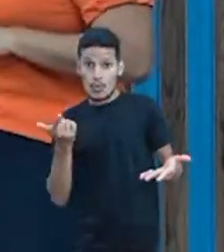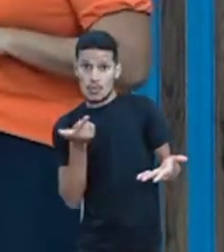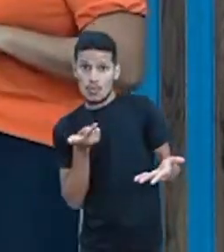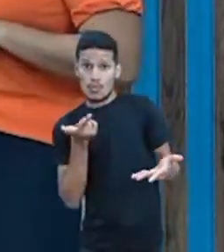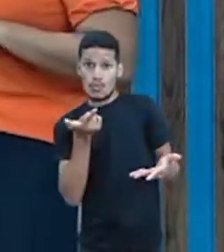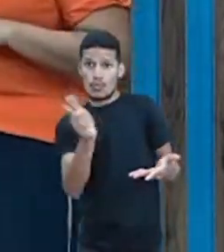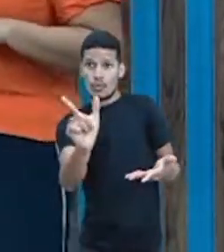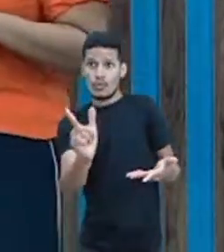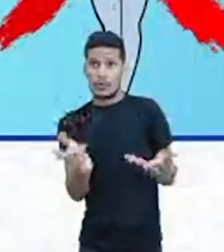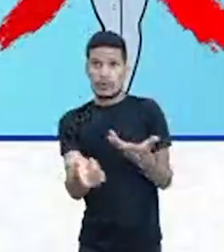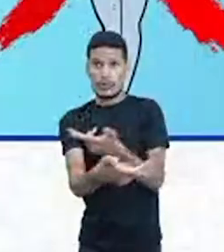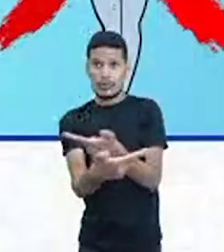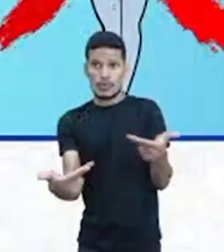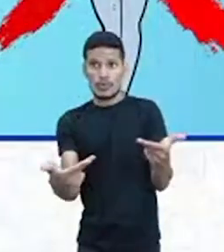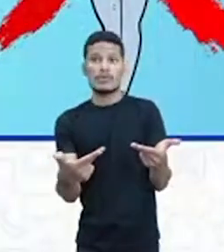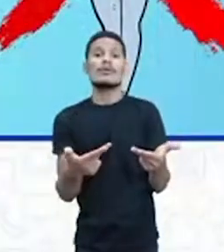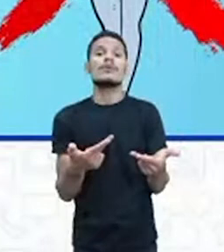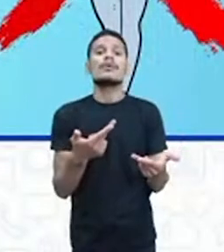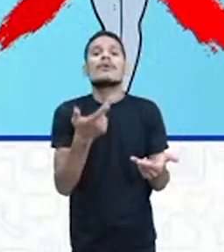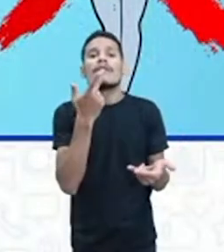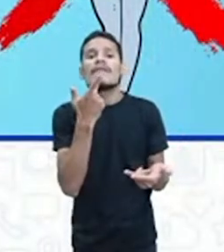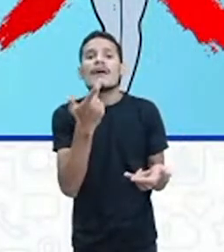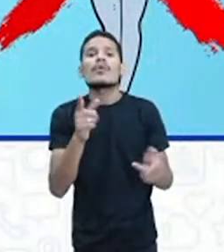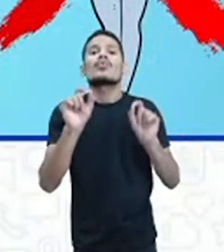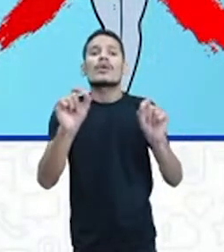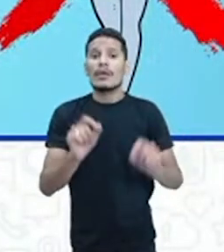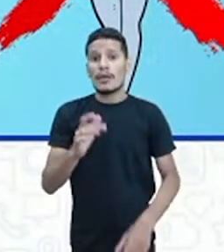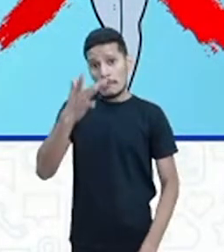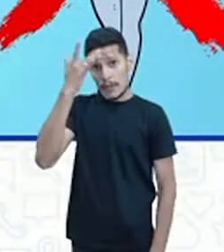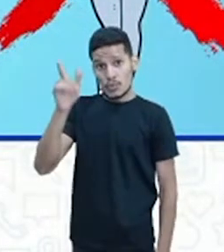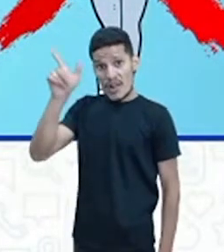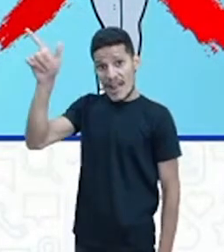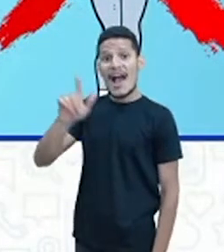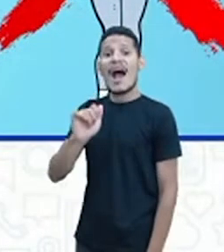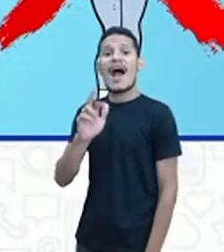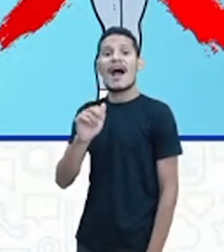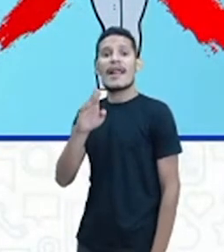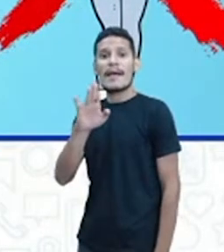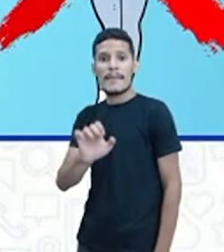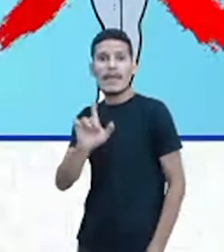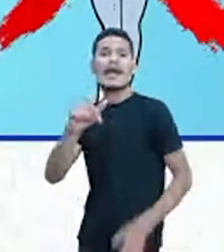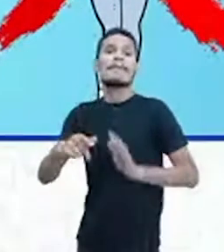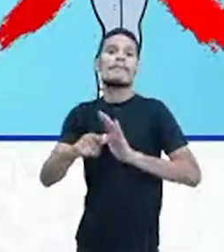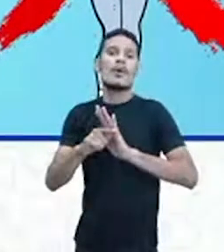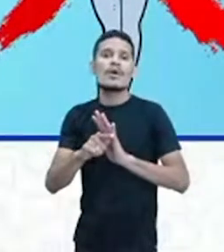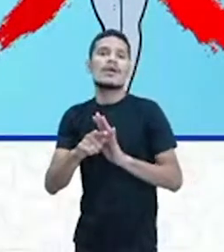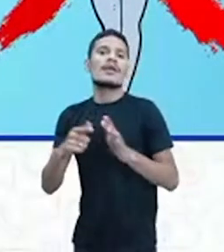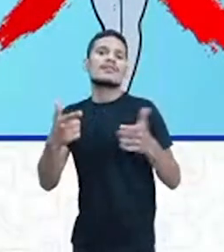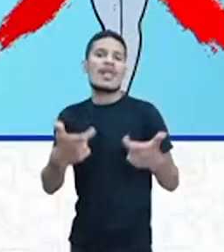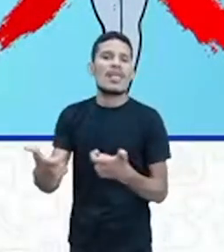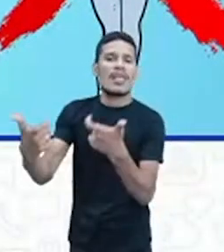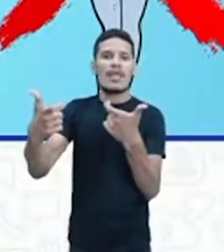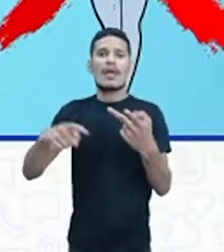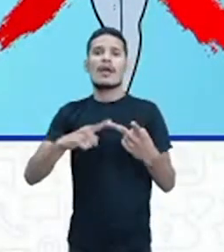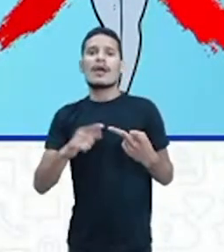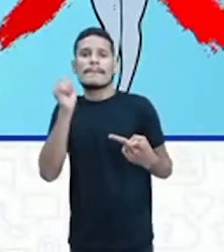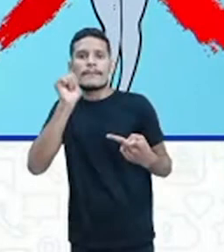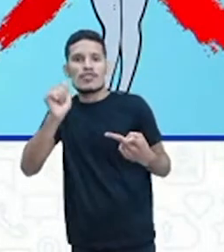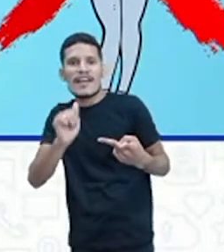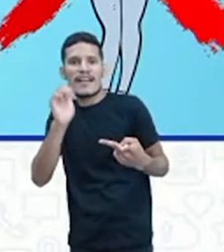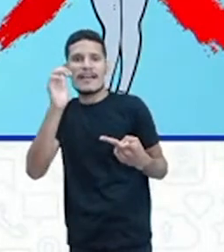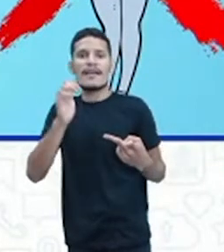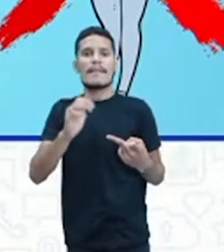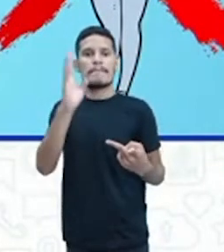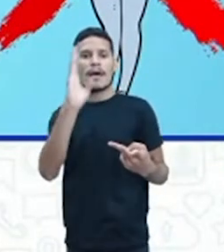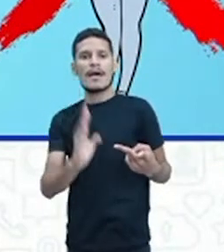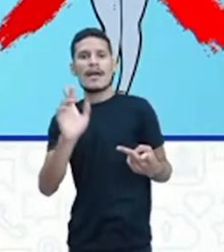estereótipo comum é o do árabe terrorista ou da mulher brasileira fácil. Através dessa forma de pensar, as pessoas acabam criando uma